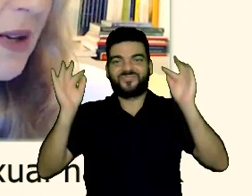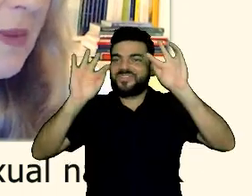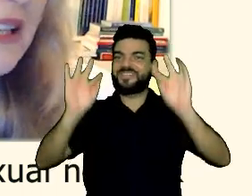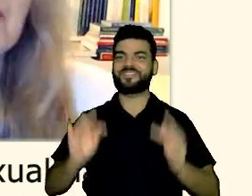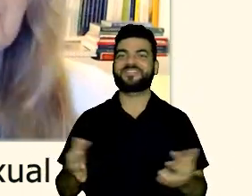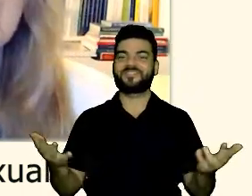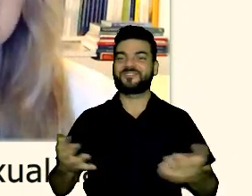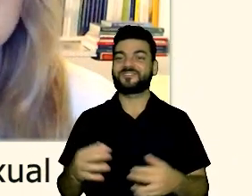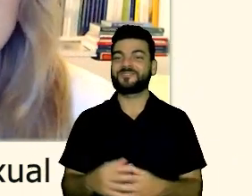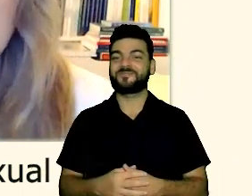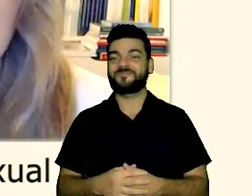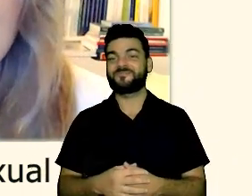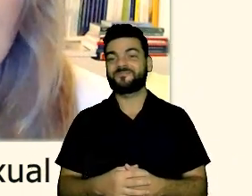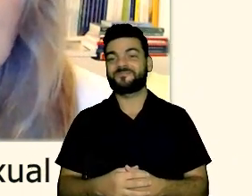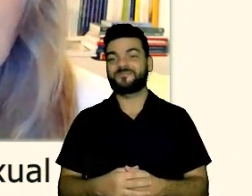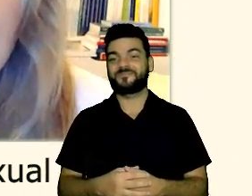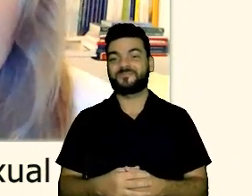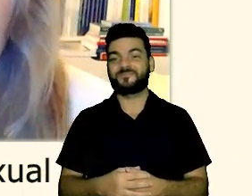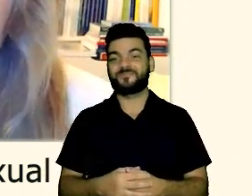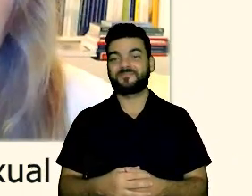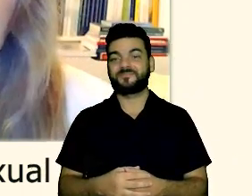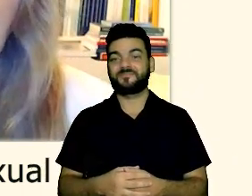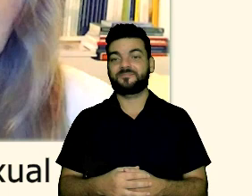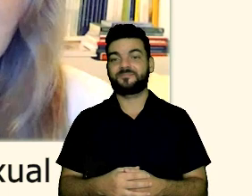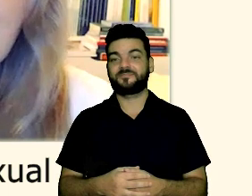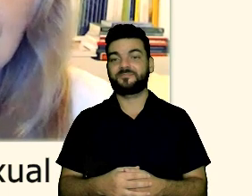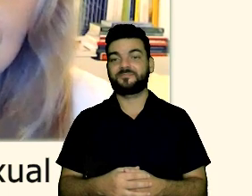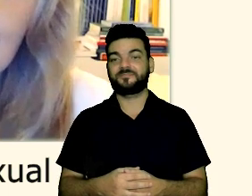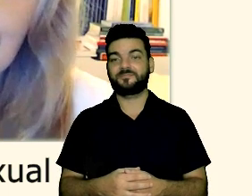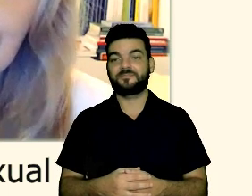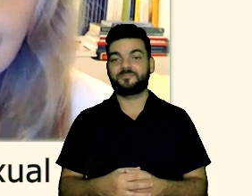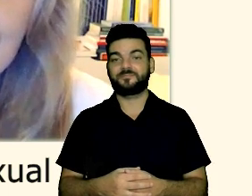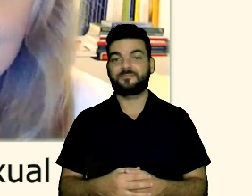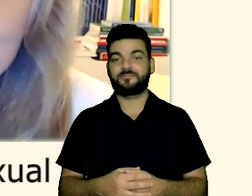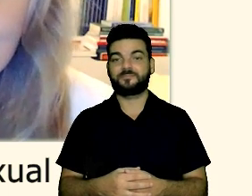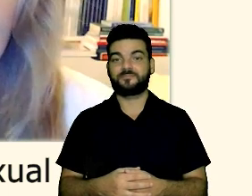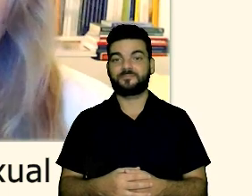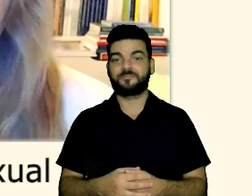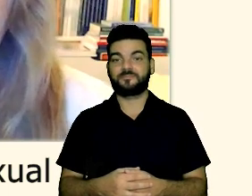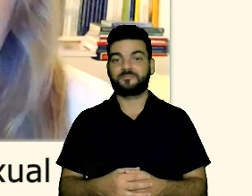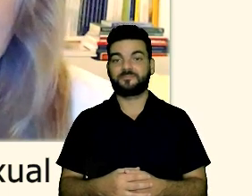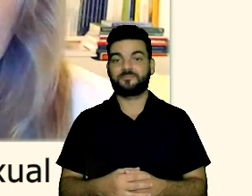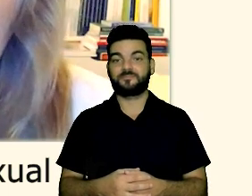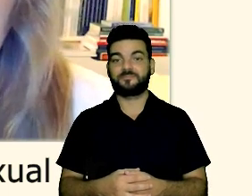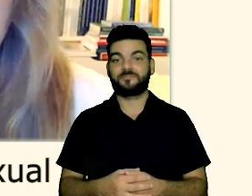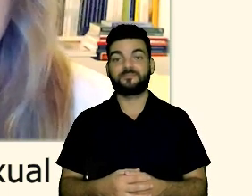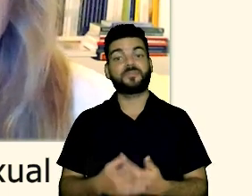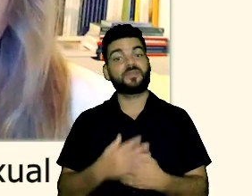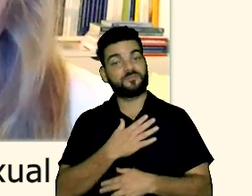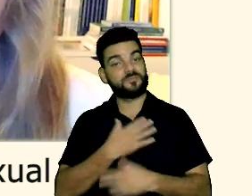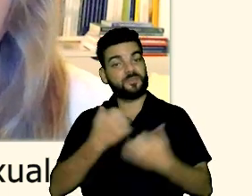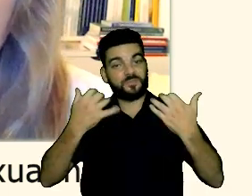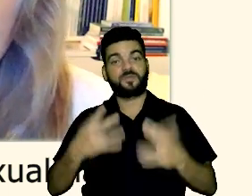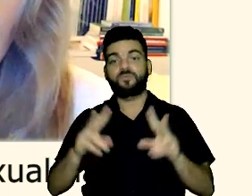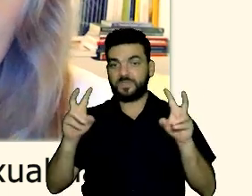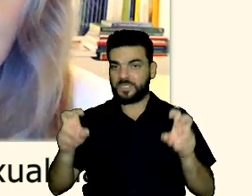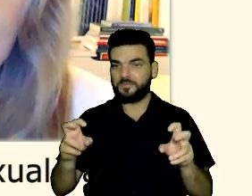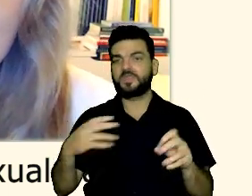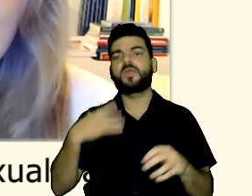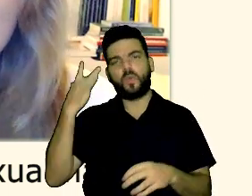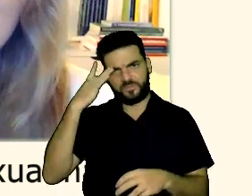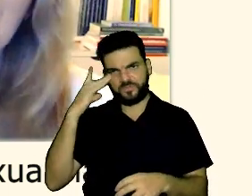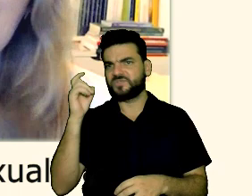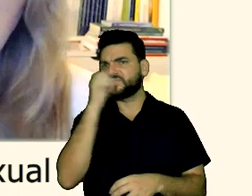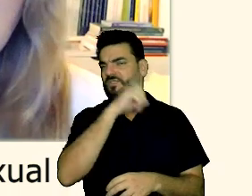na verdade, é uma grande satisfação falar de um assunto que é muito caro, doutora Thais, que é a comunicação, porém dentro de um